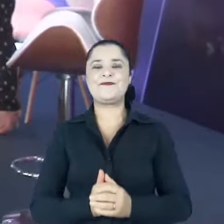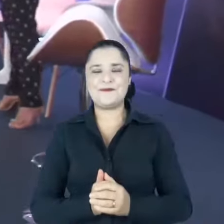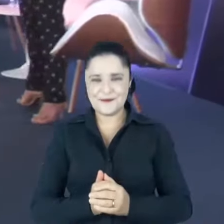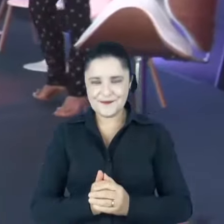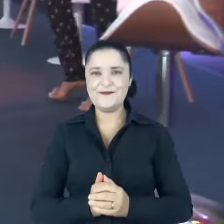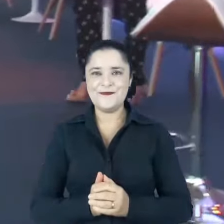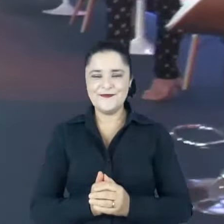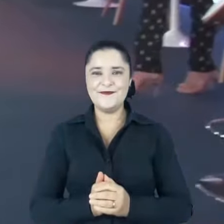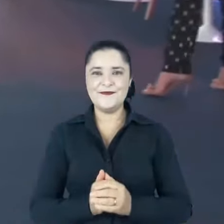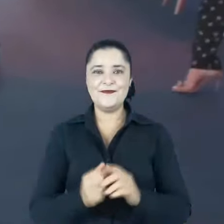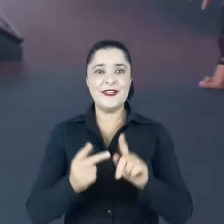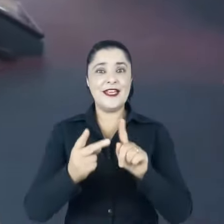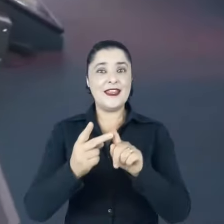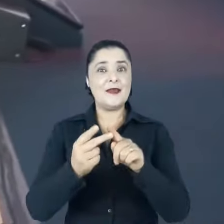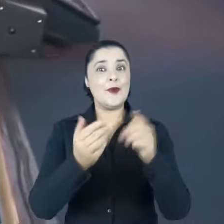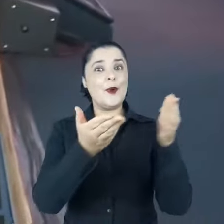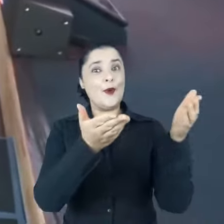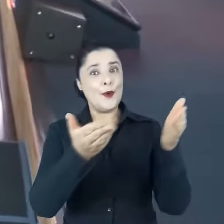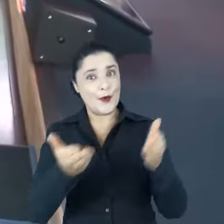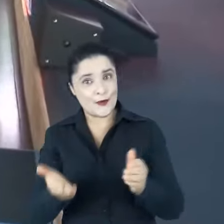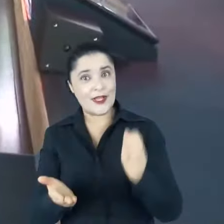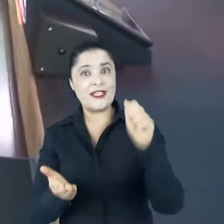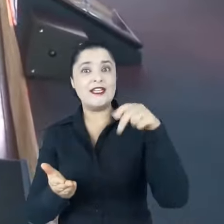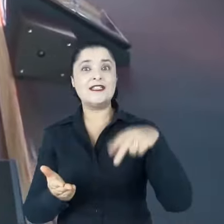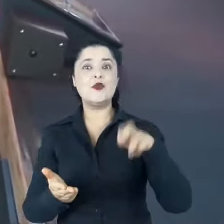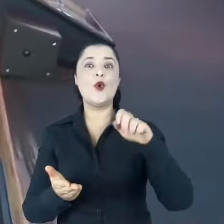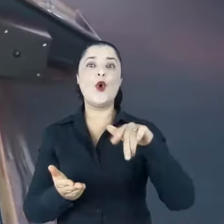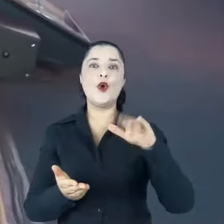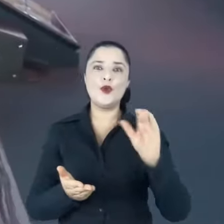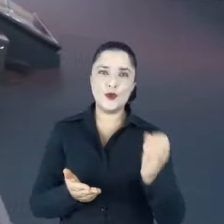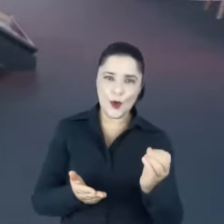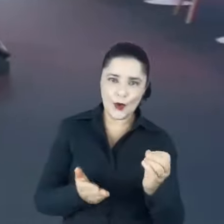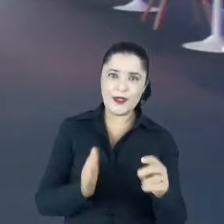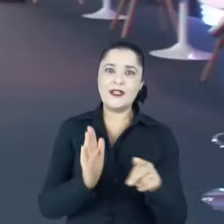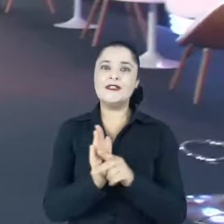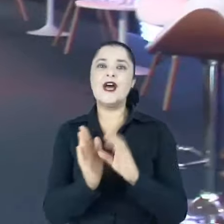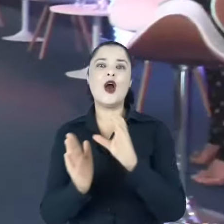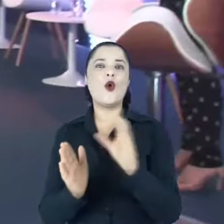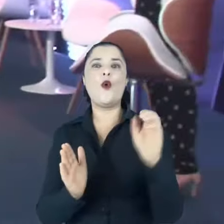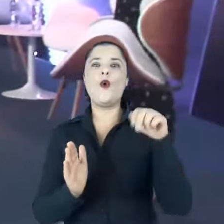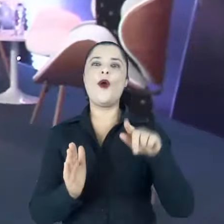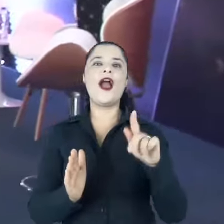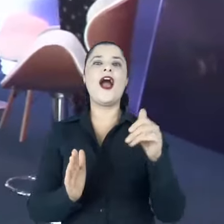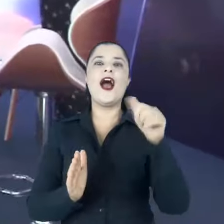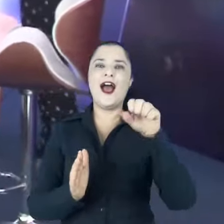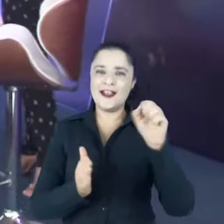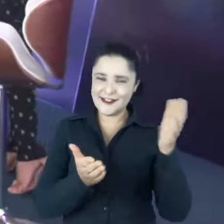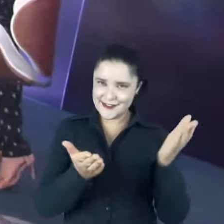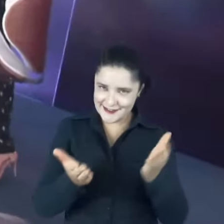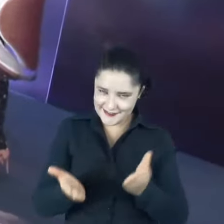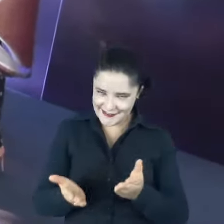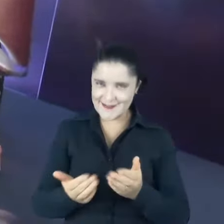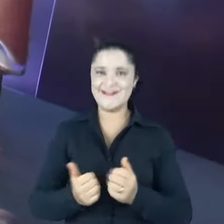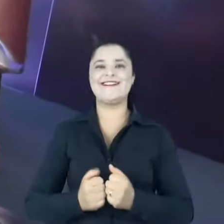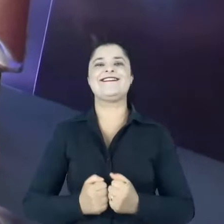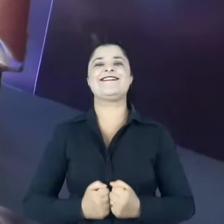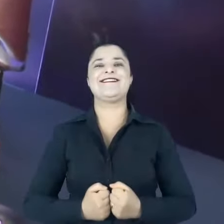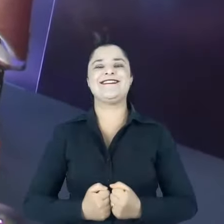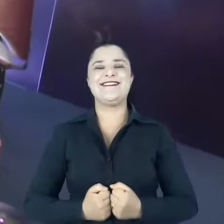Também gostaria de chamar Antônio Simões, CEO da Comgás, a maior distribuidora de gás do